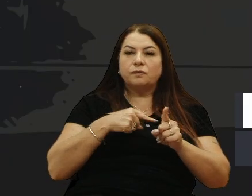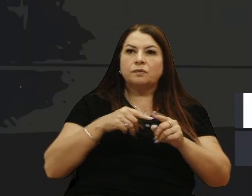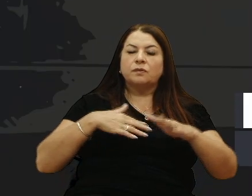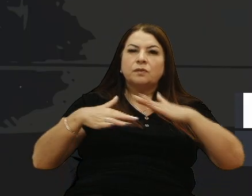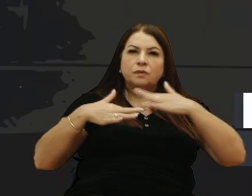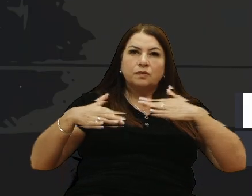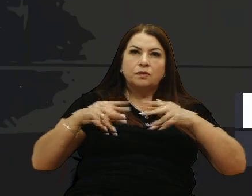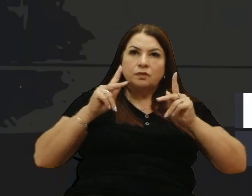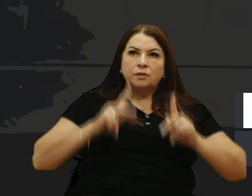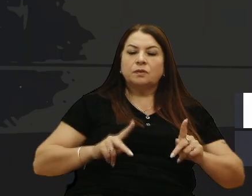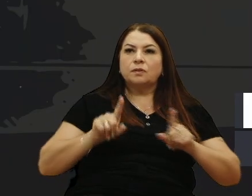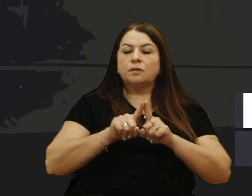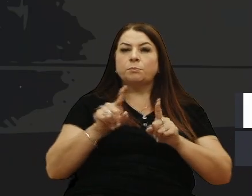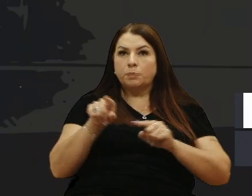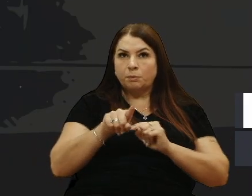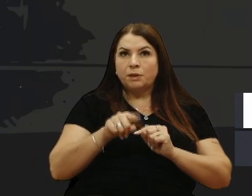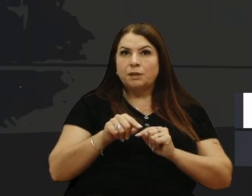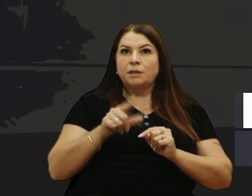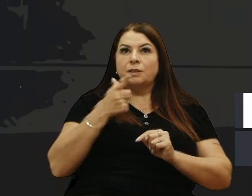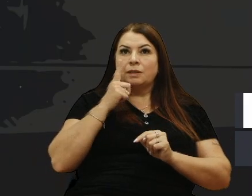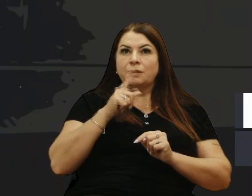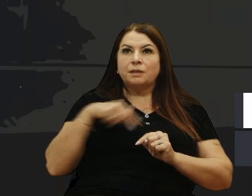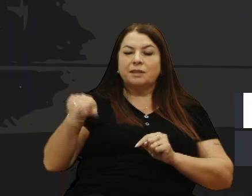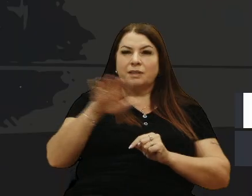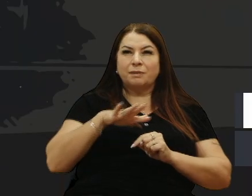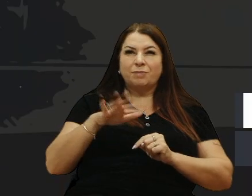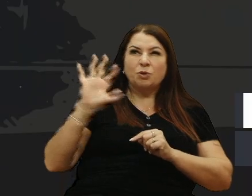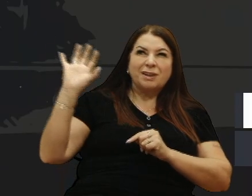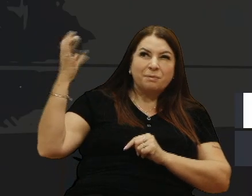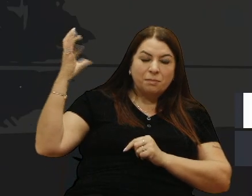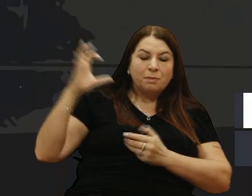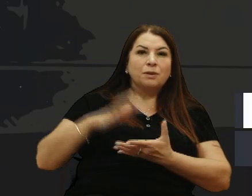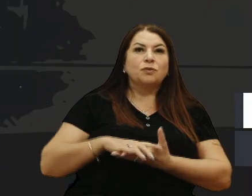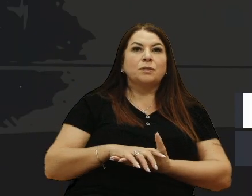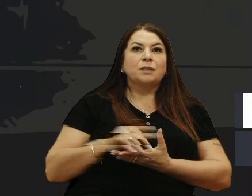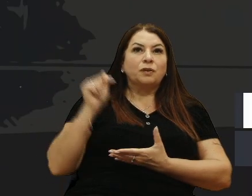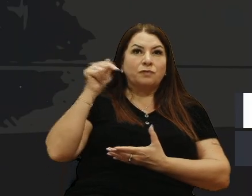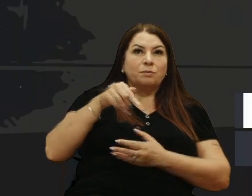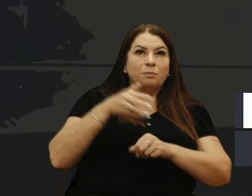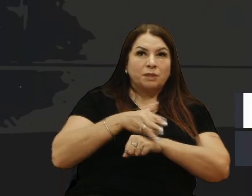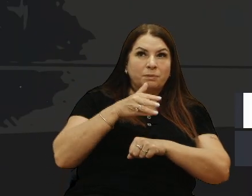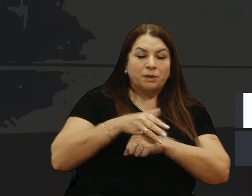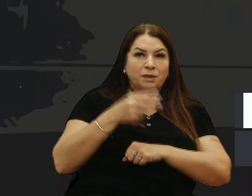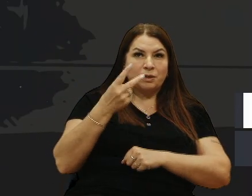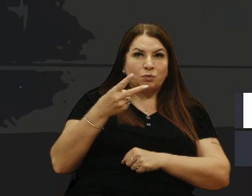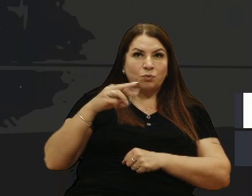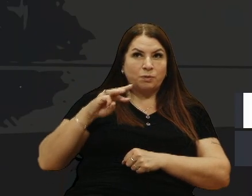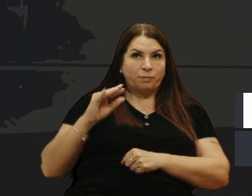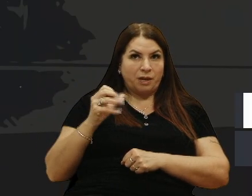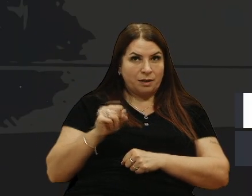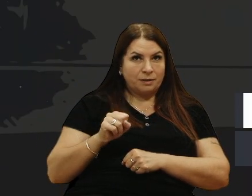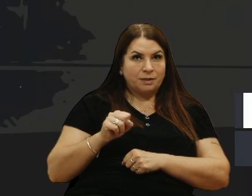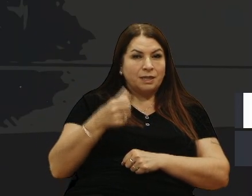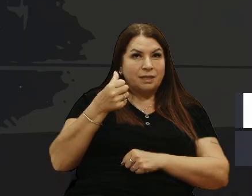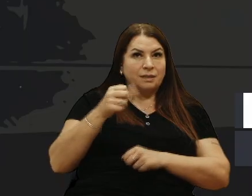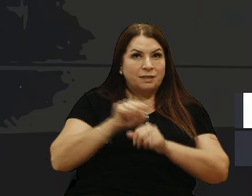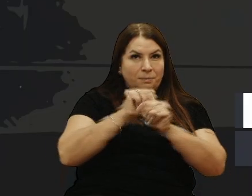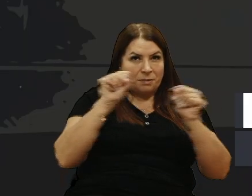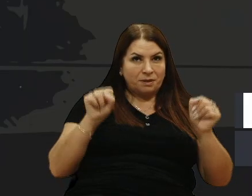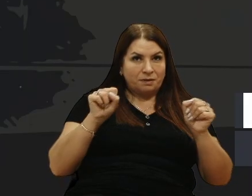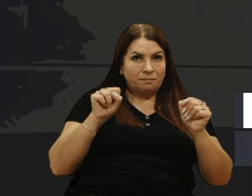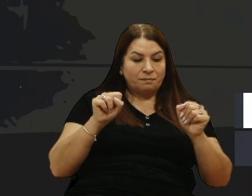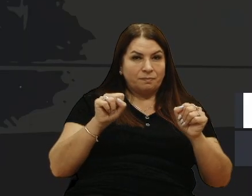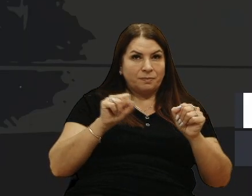pessoas independentemente, inclusive de condição climática, né? Eu vim para participar das 2 milhas, 6 da manhã,